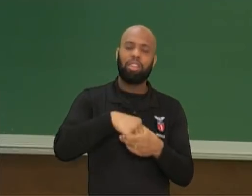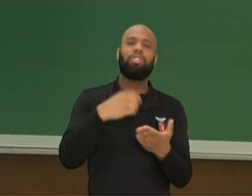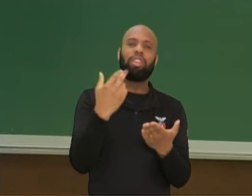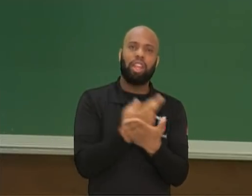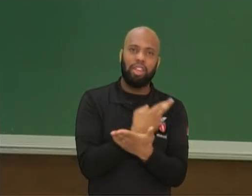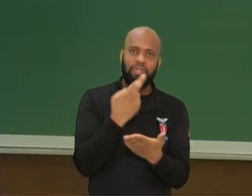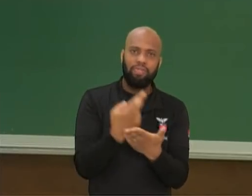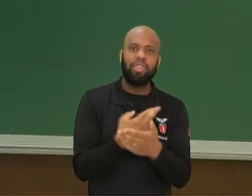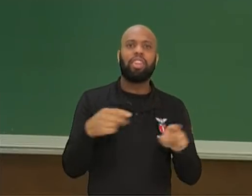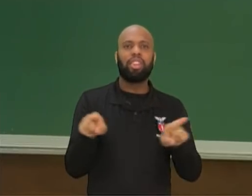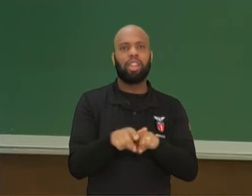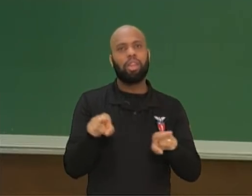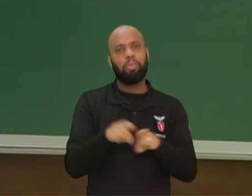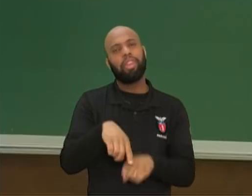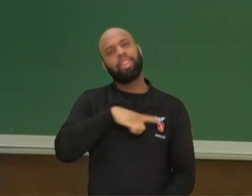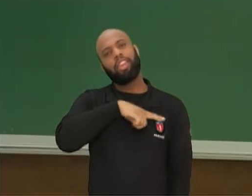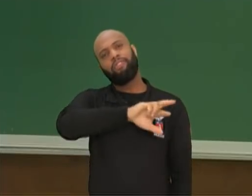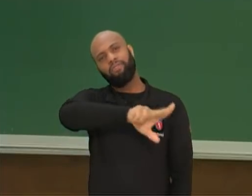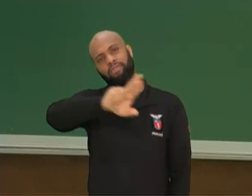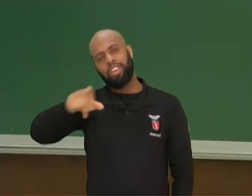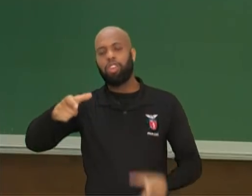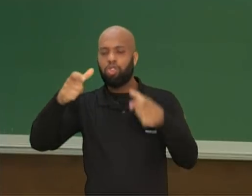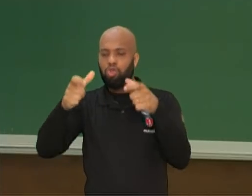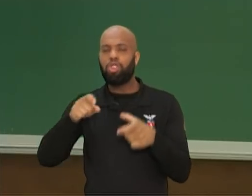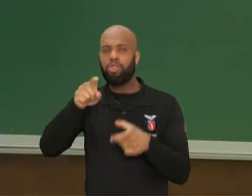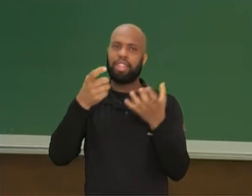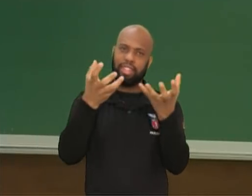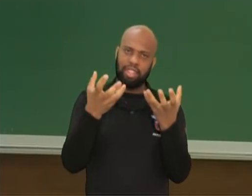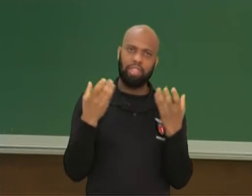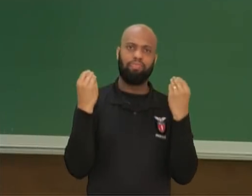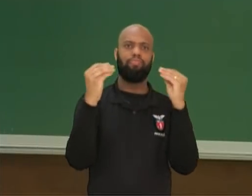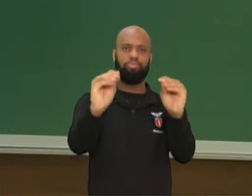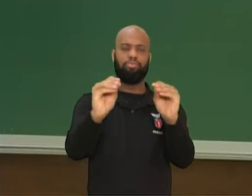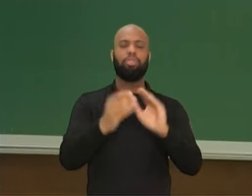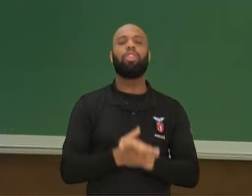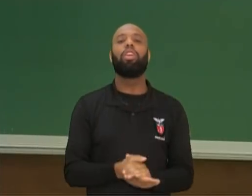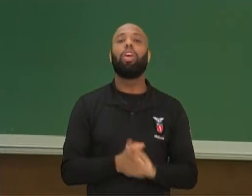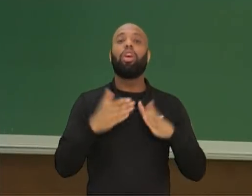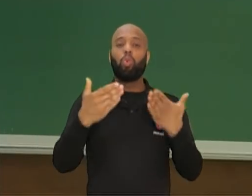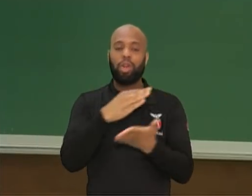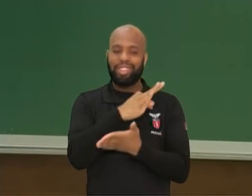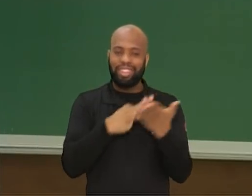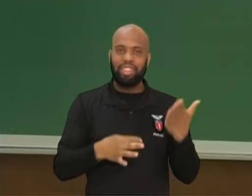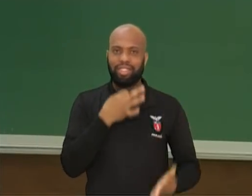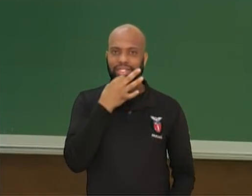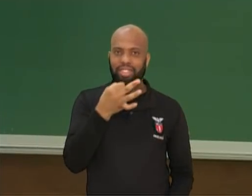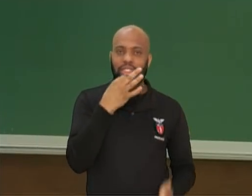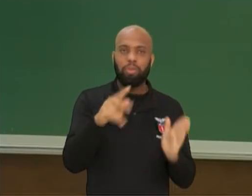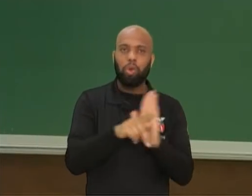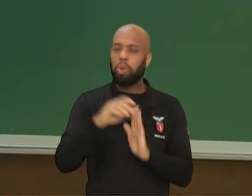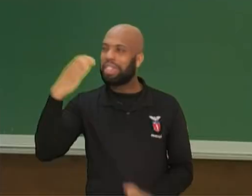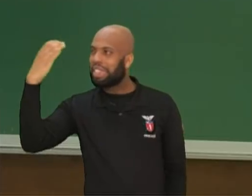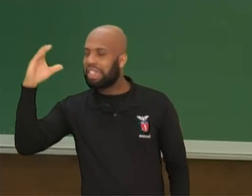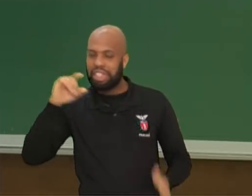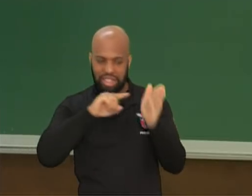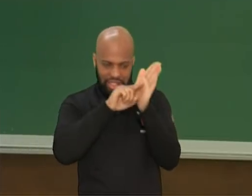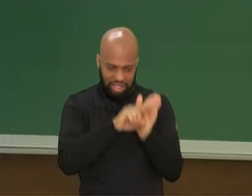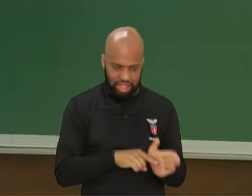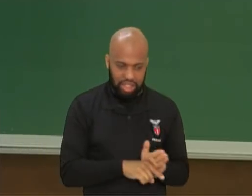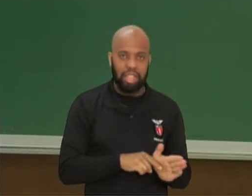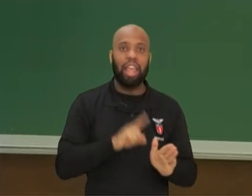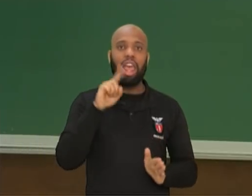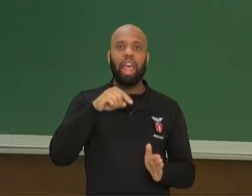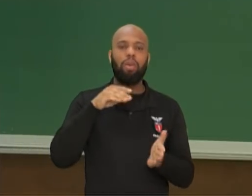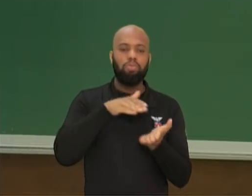em blogs e aonde vocês desejarem. Quando o artigo ele é científico, é claro que ele é publicado